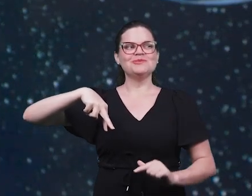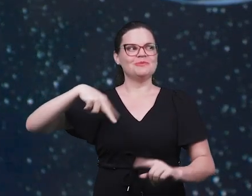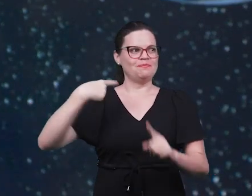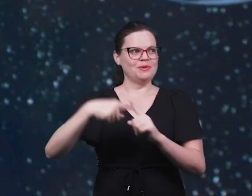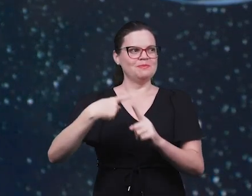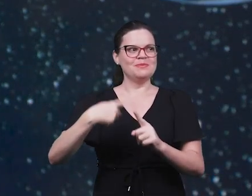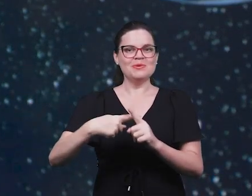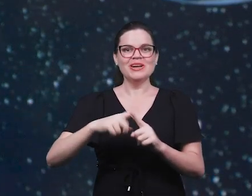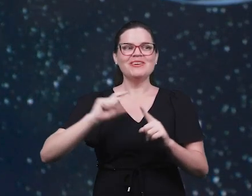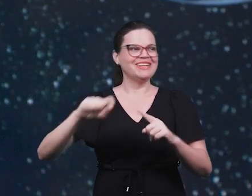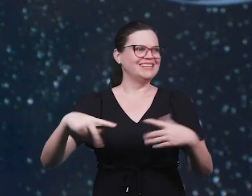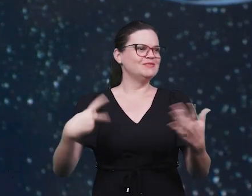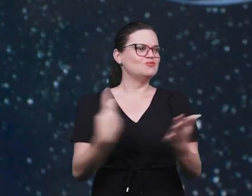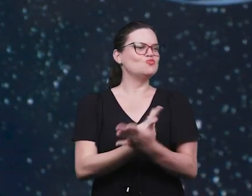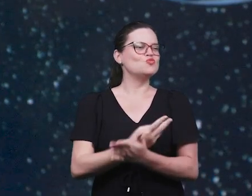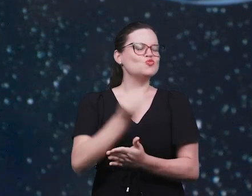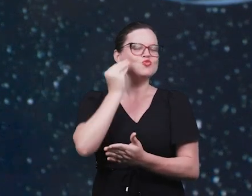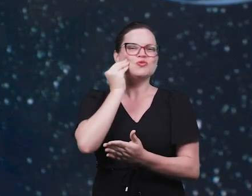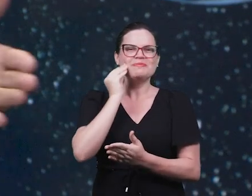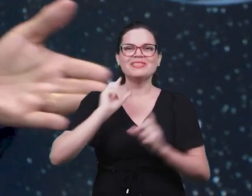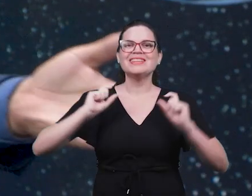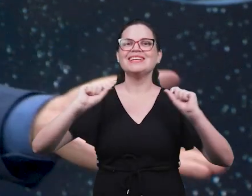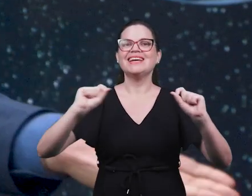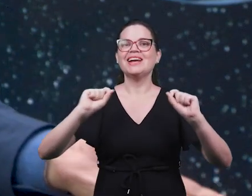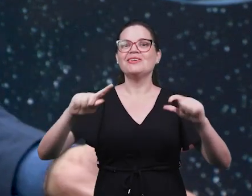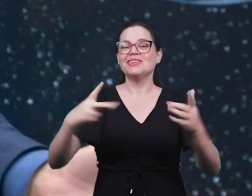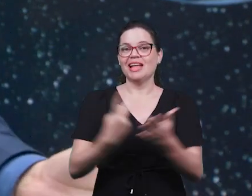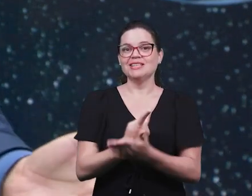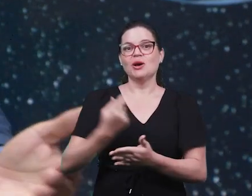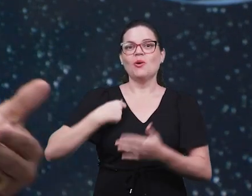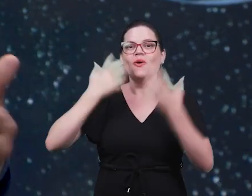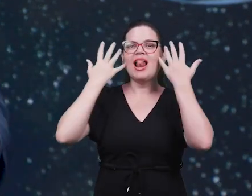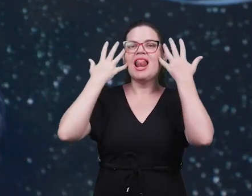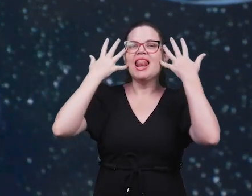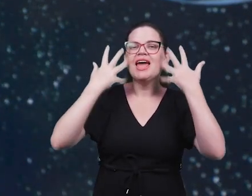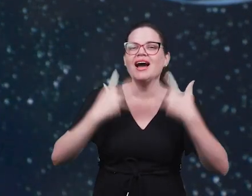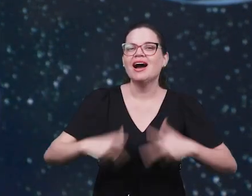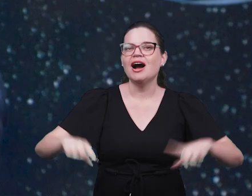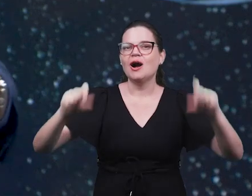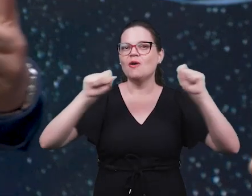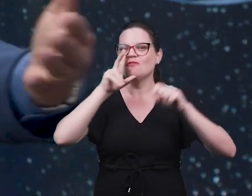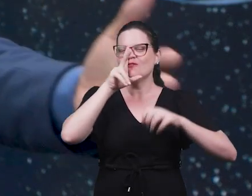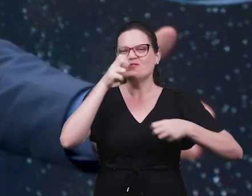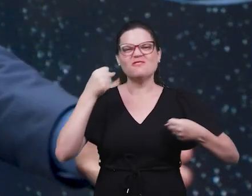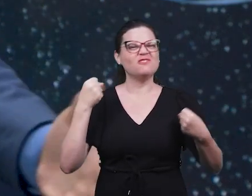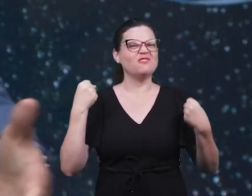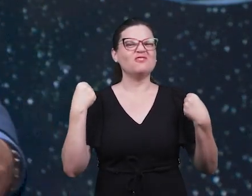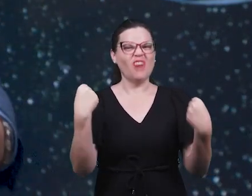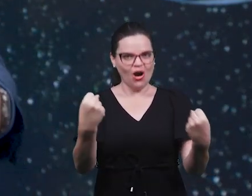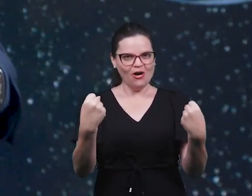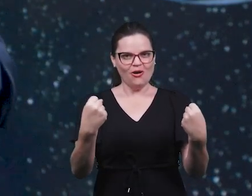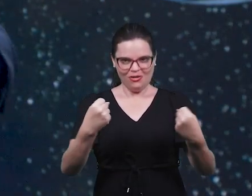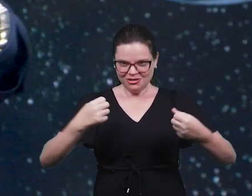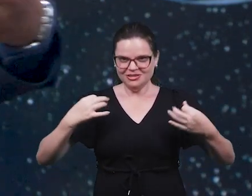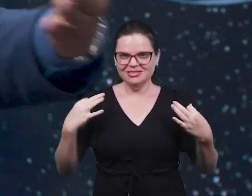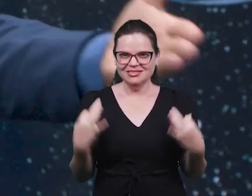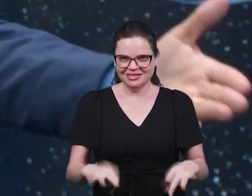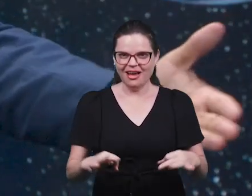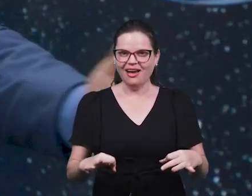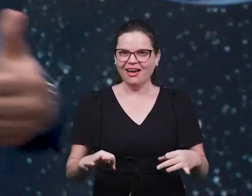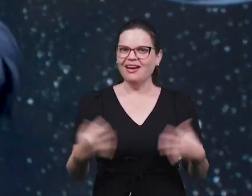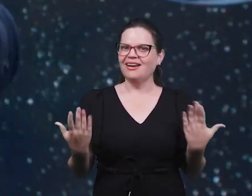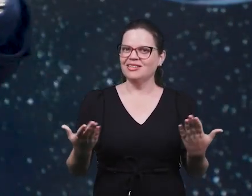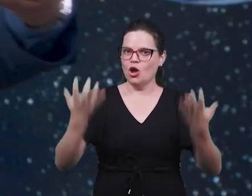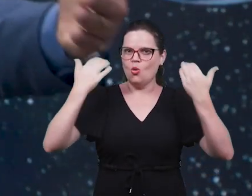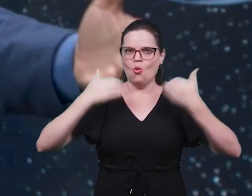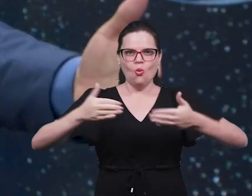ele ressuscitou. Bendito. O leão é considerado o animal mais forte, né? Rei da selva, o rei,